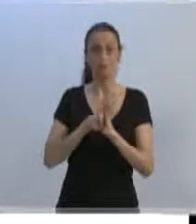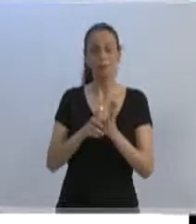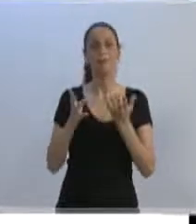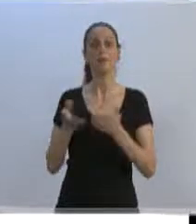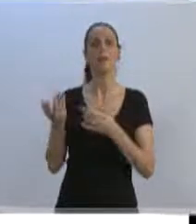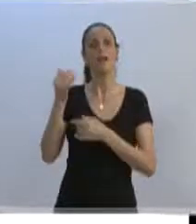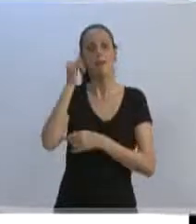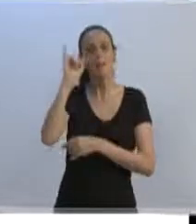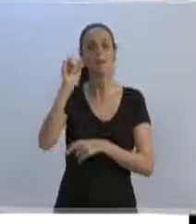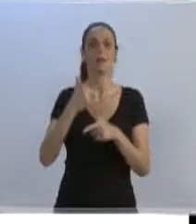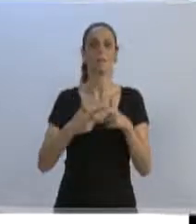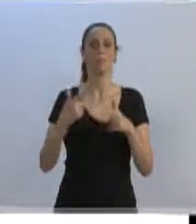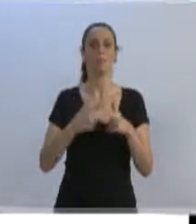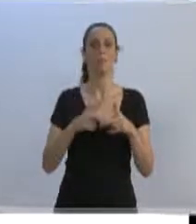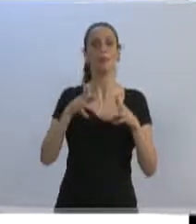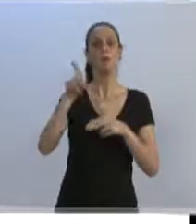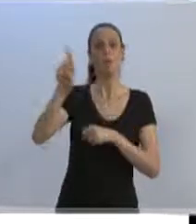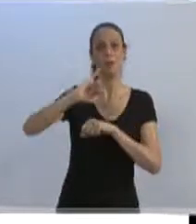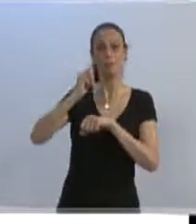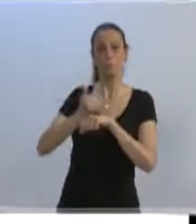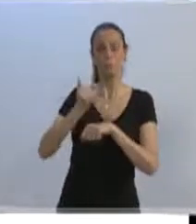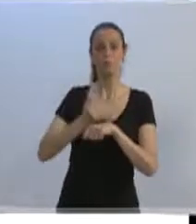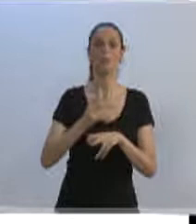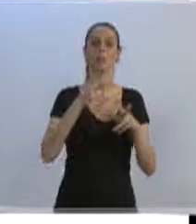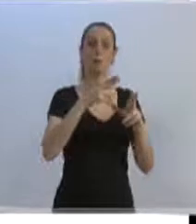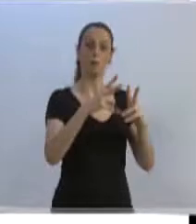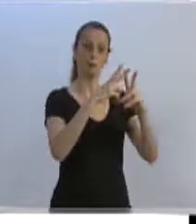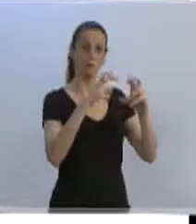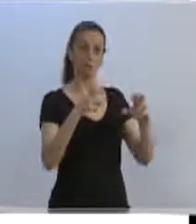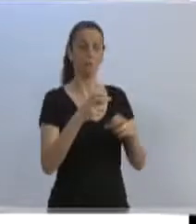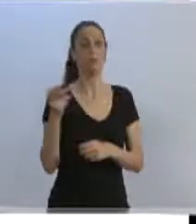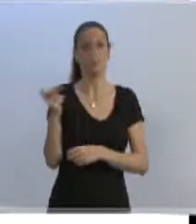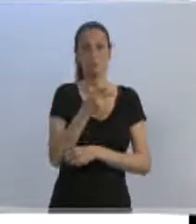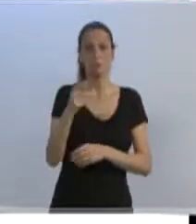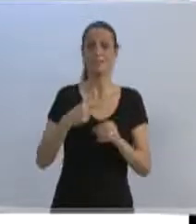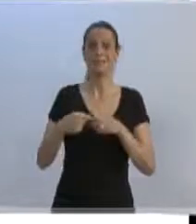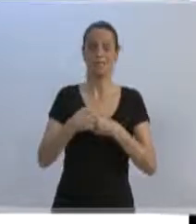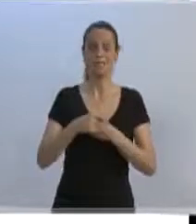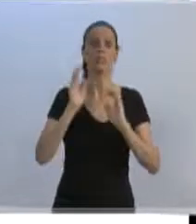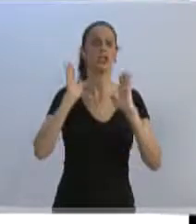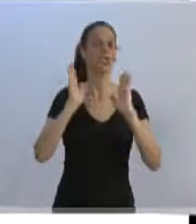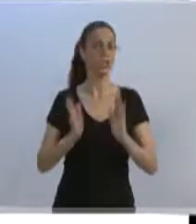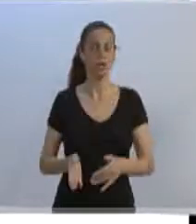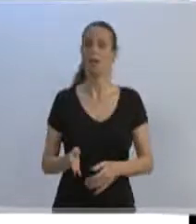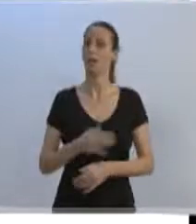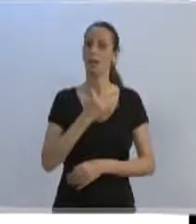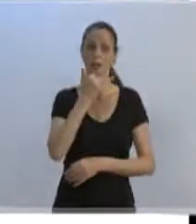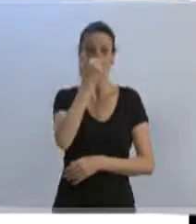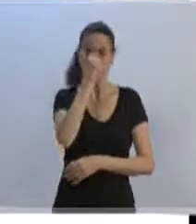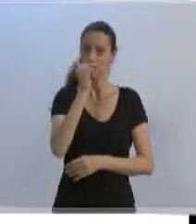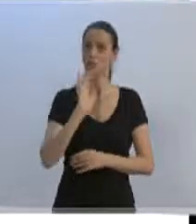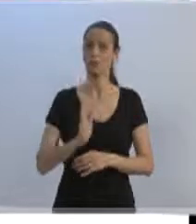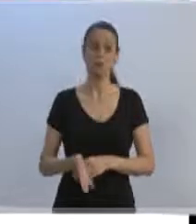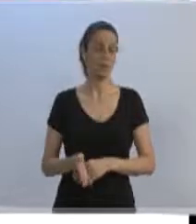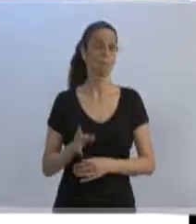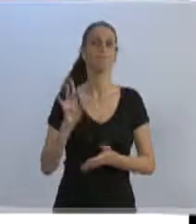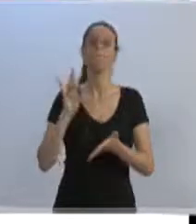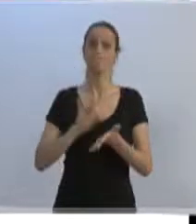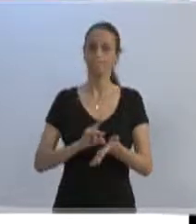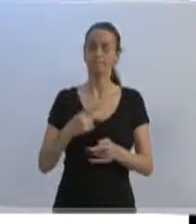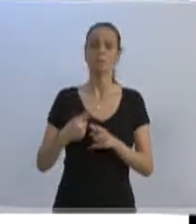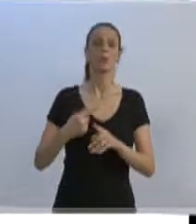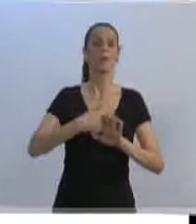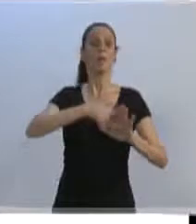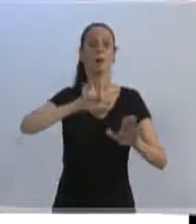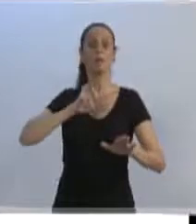chegou a joinville que já chegou a florianópolis porque florianópolis e joinville já chegaram no pelo ponto que está no pec está que não